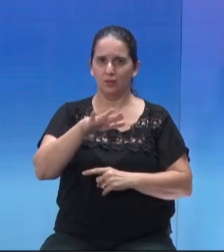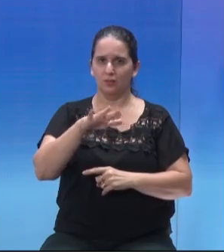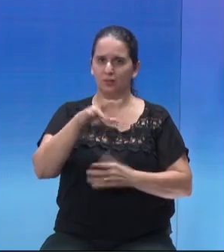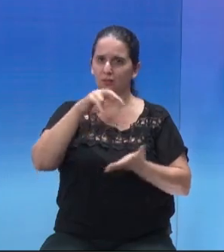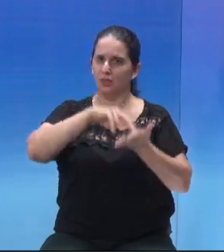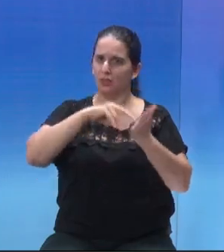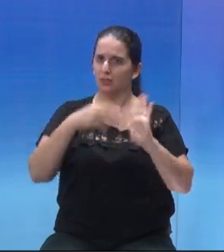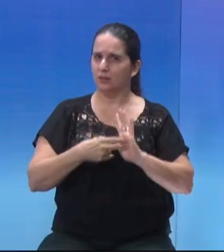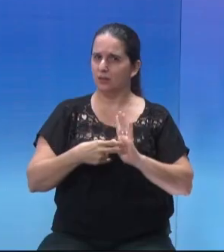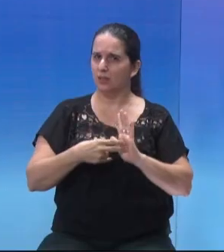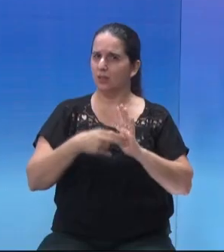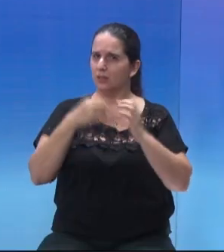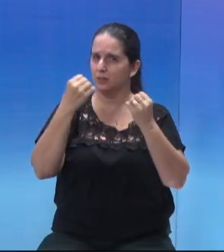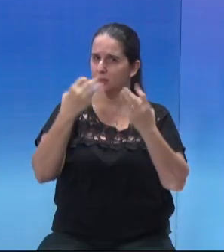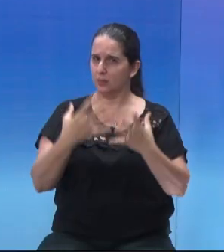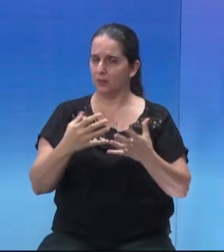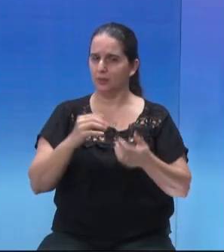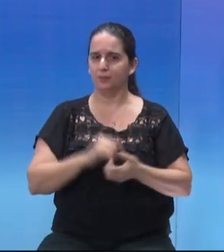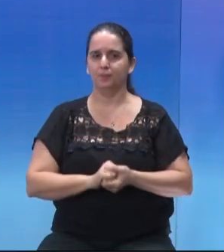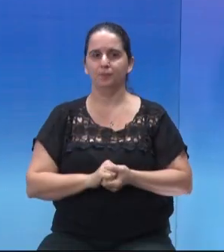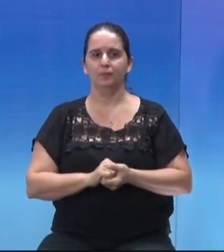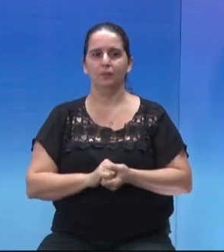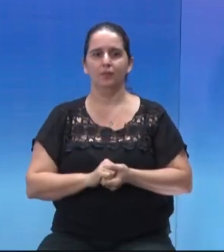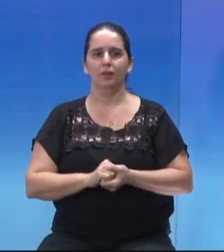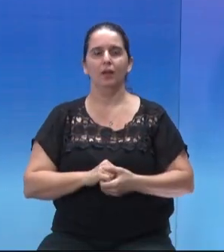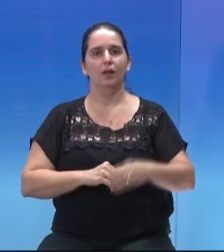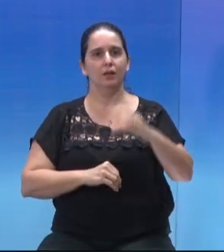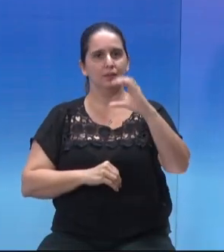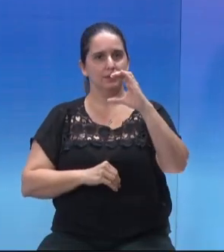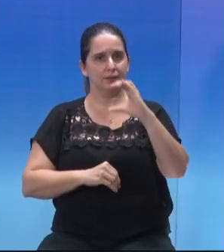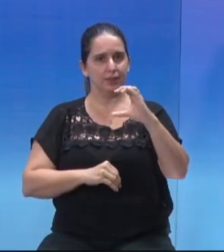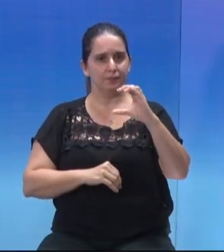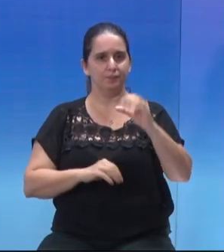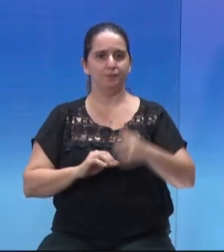dar uma olhadinha na questão, na outra resposta, letra C.